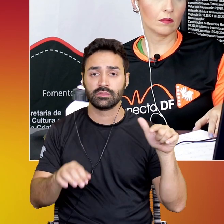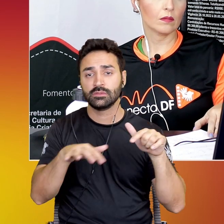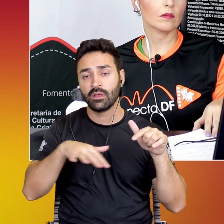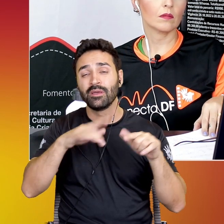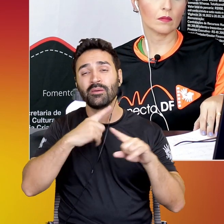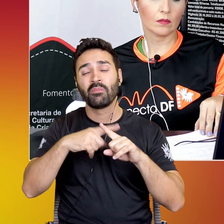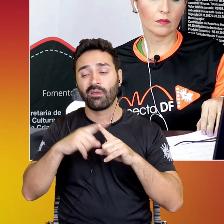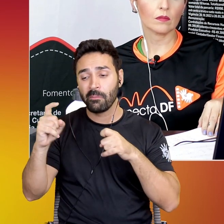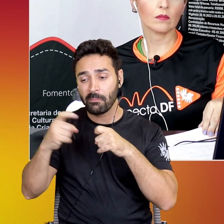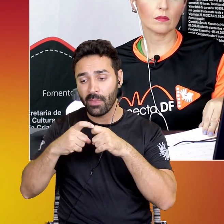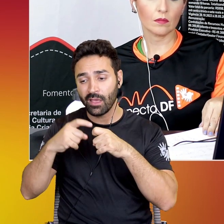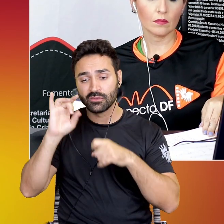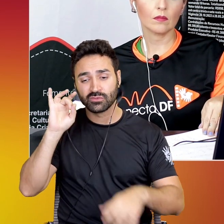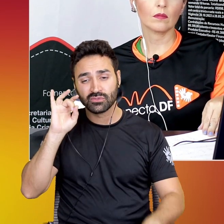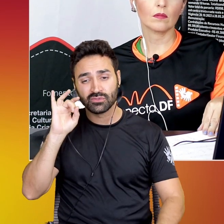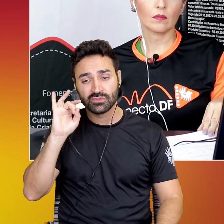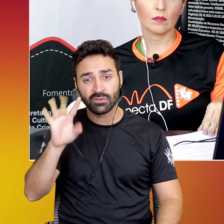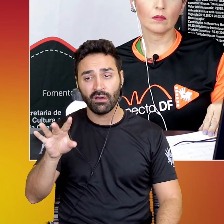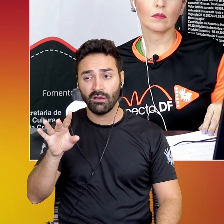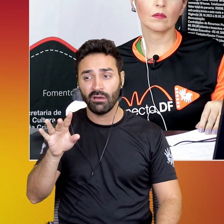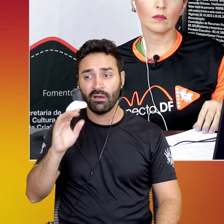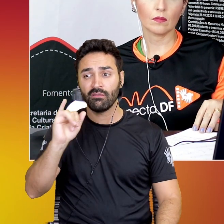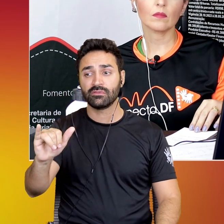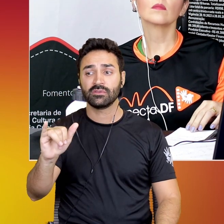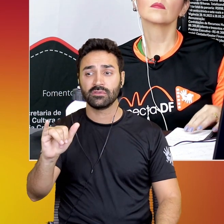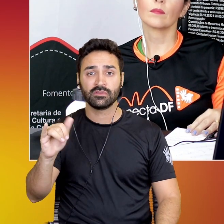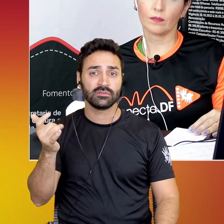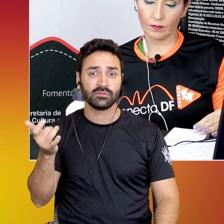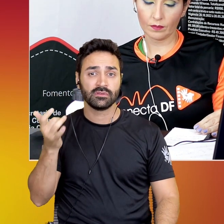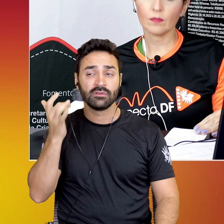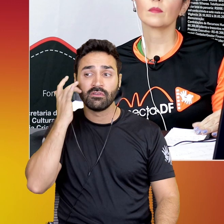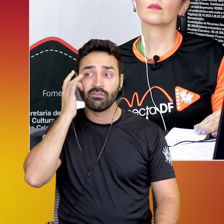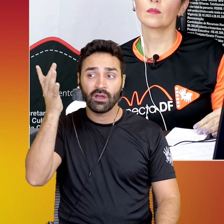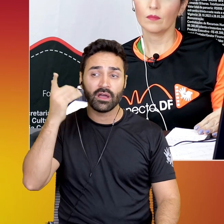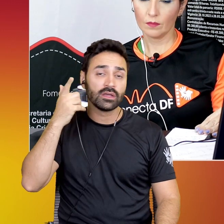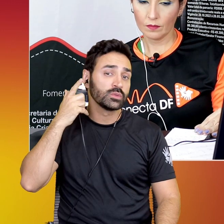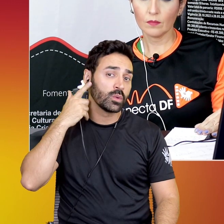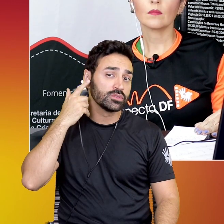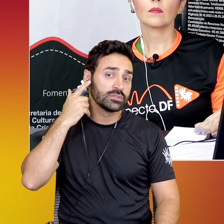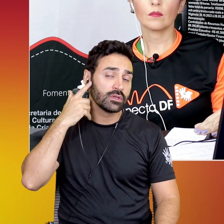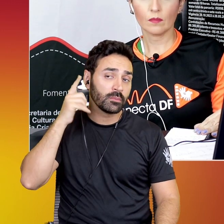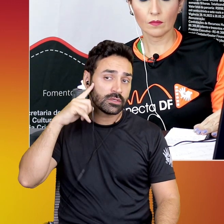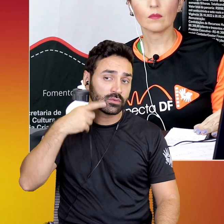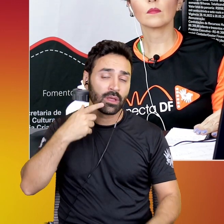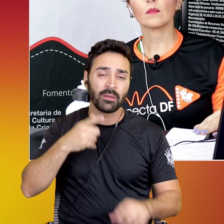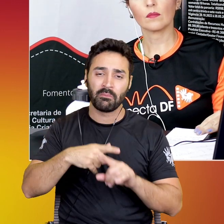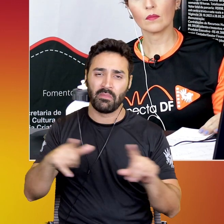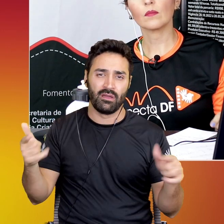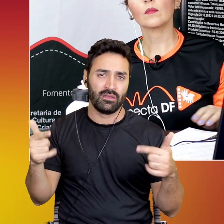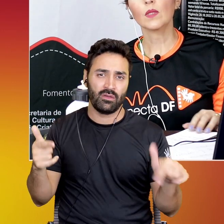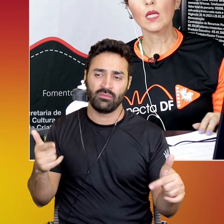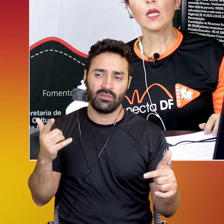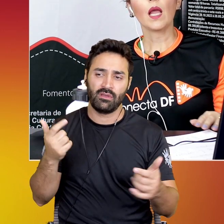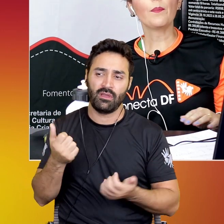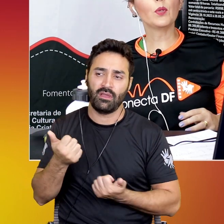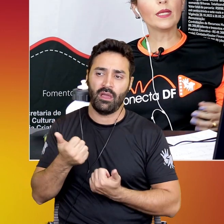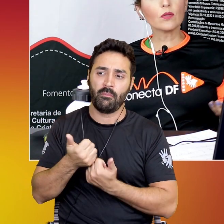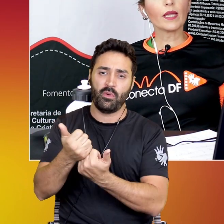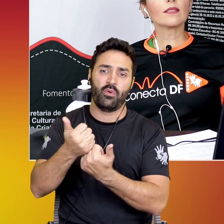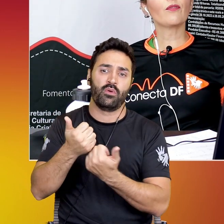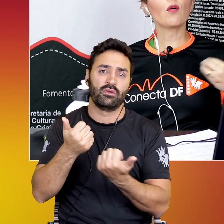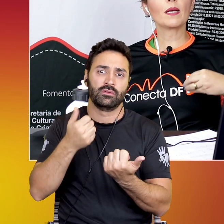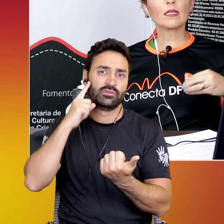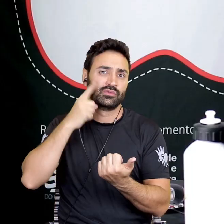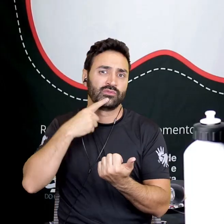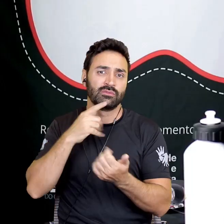só vai fechar o diagnóstico ou facilitar alguma possibilidade de audição para esse surdo, mas ele não vai facilitar a vida do surdo. É por isso